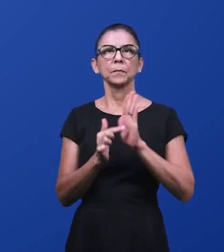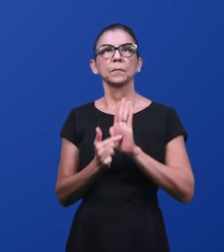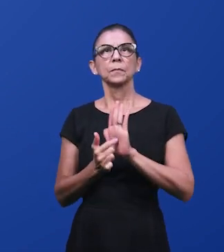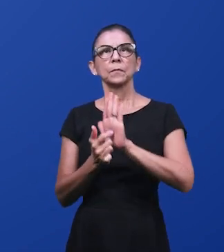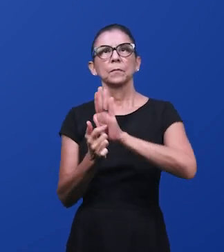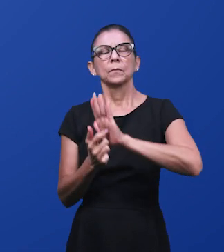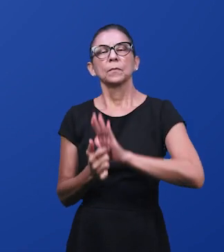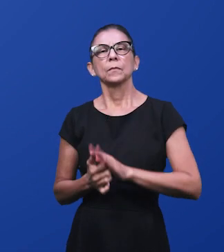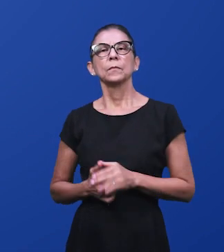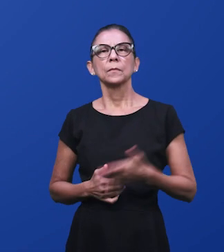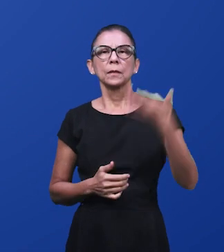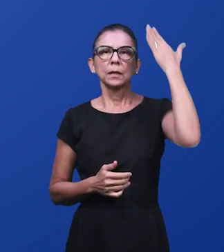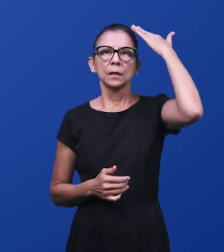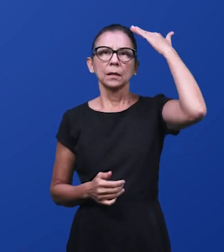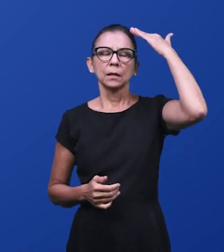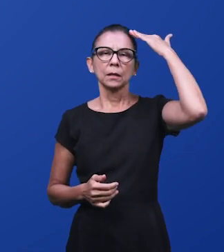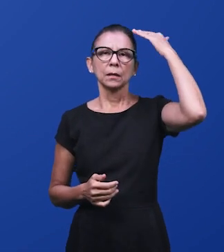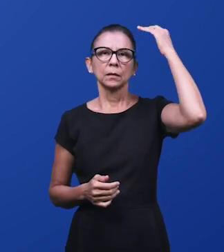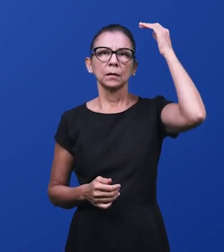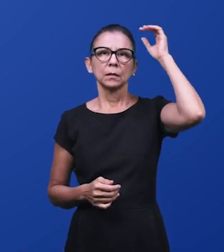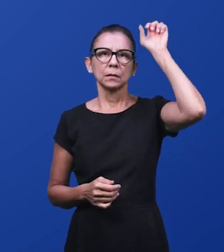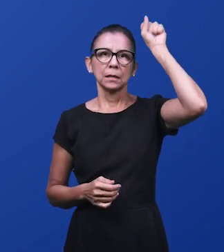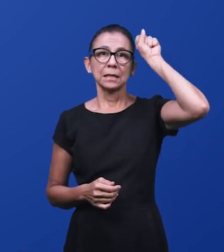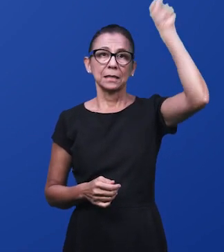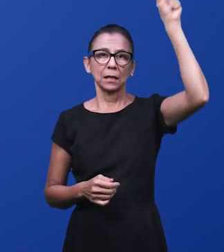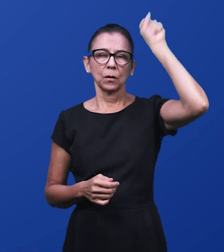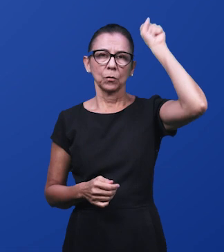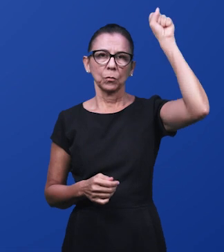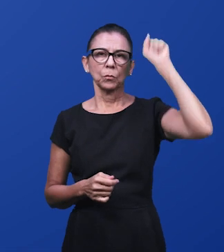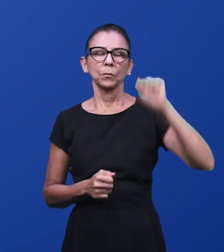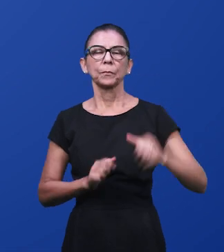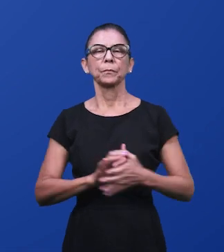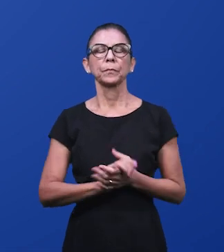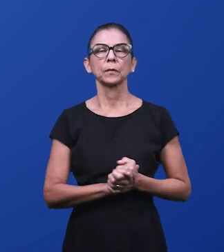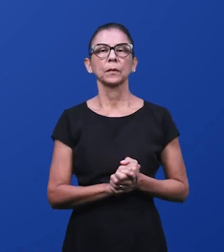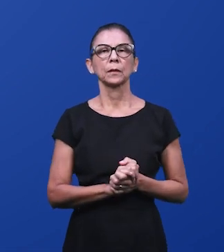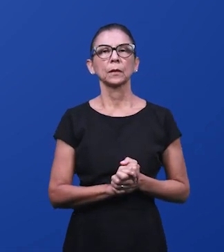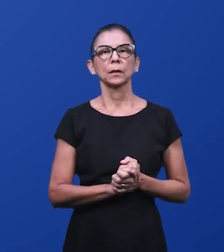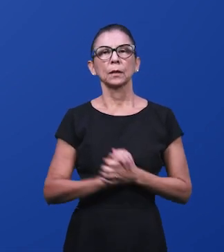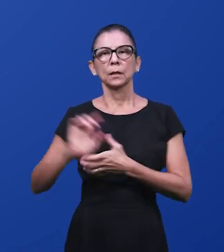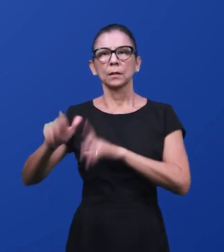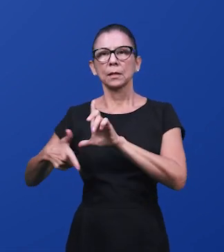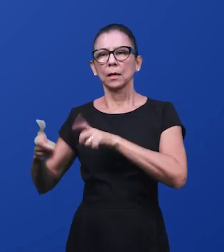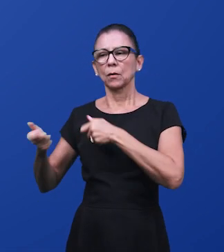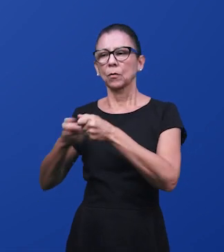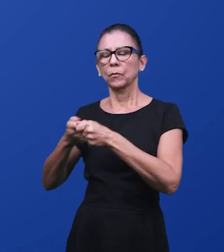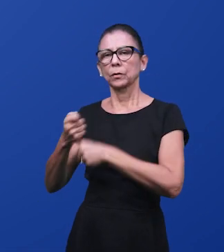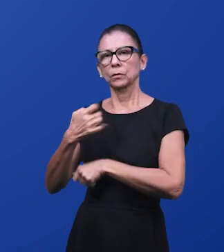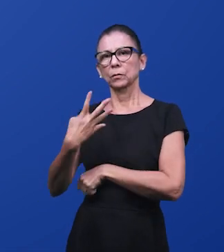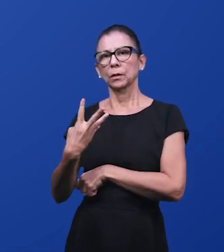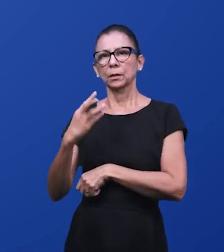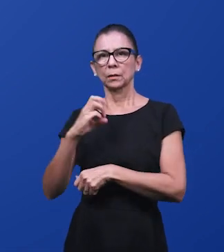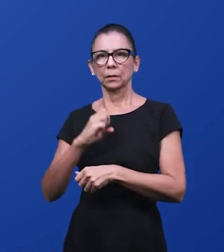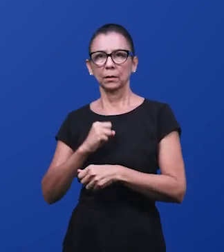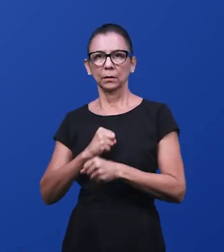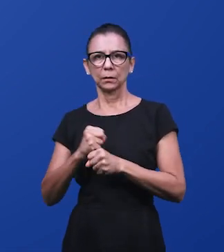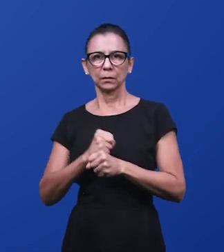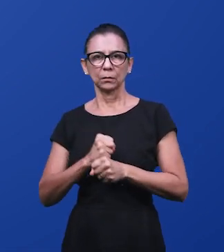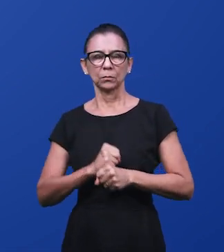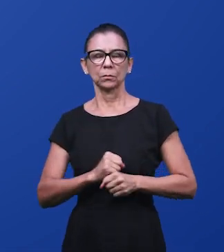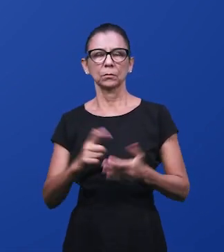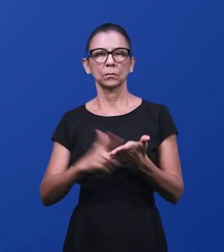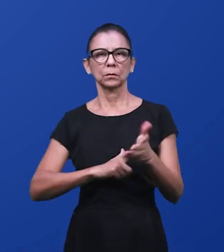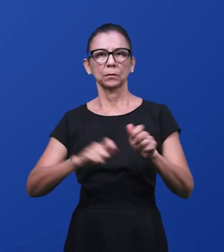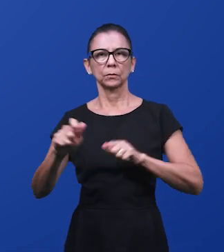Israel, como está escrito no livro de Atos, capítulo 13, versículo 21. O reinado de Davi também foi de